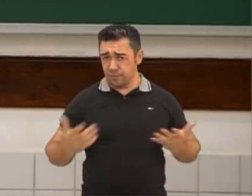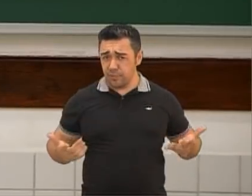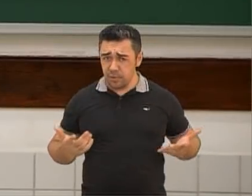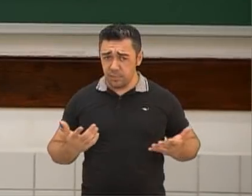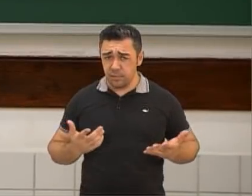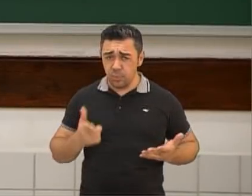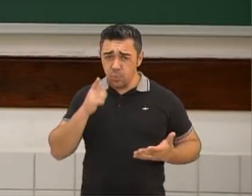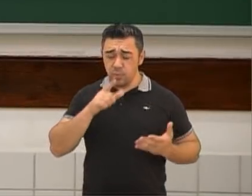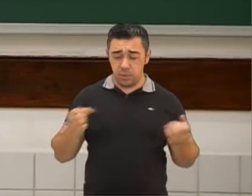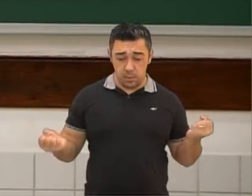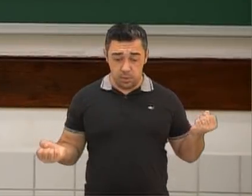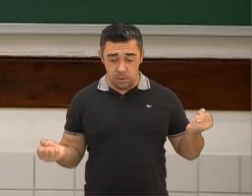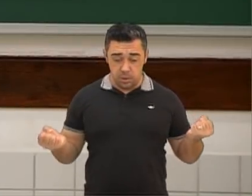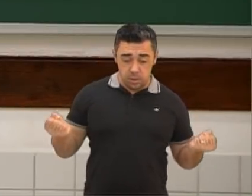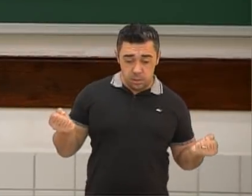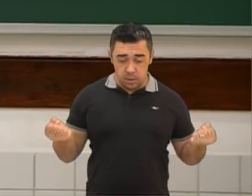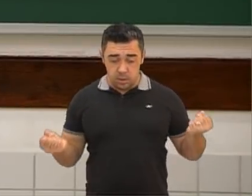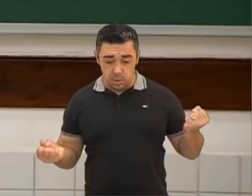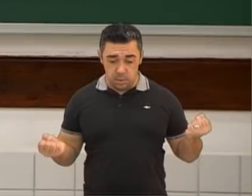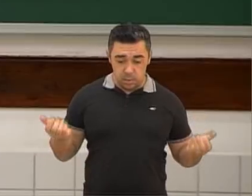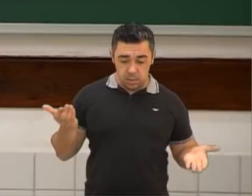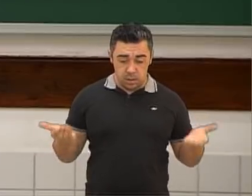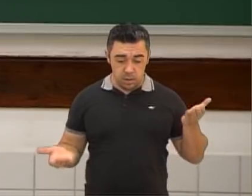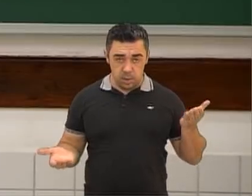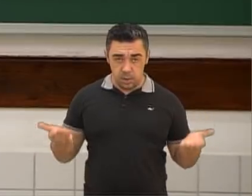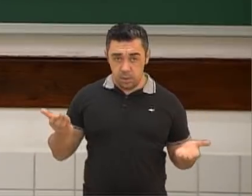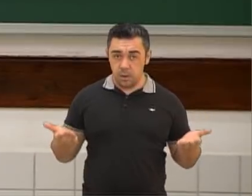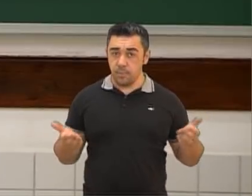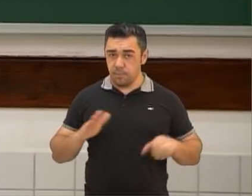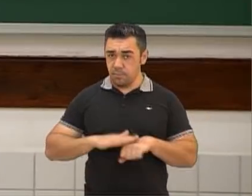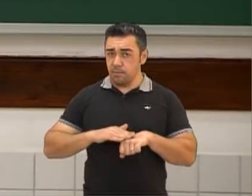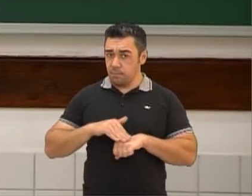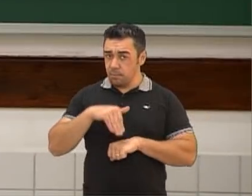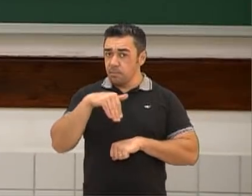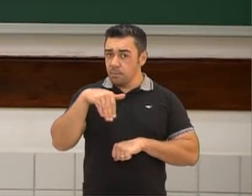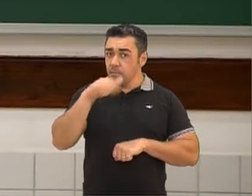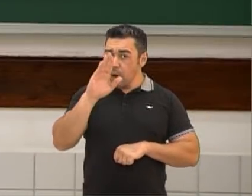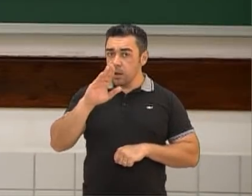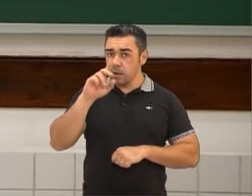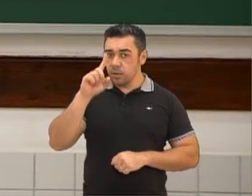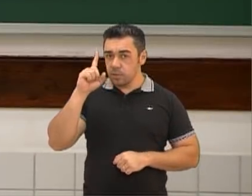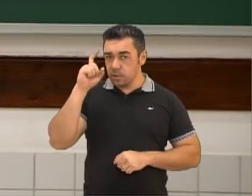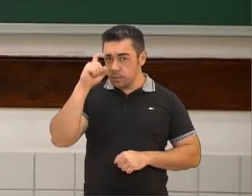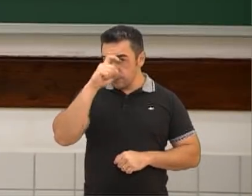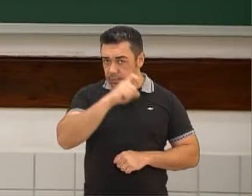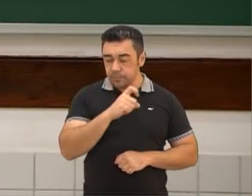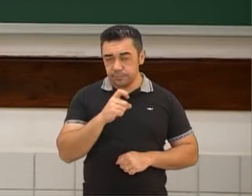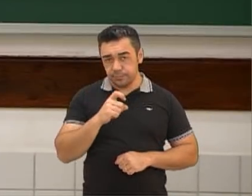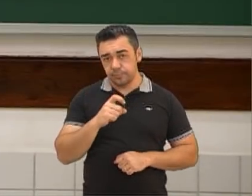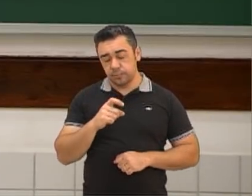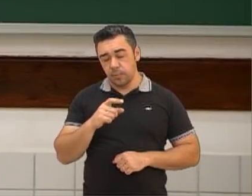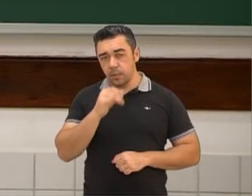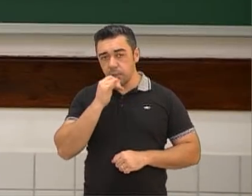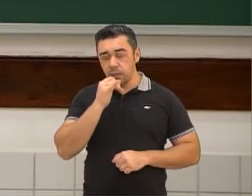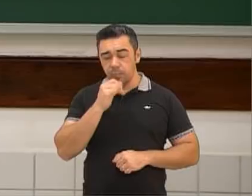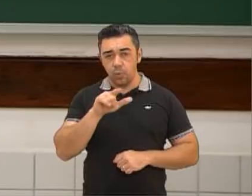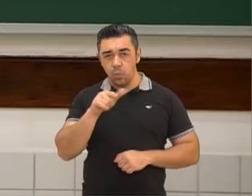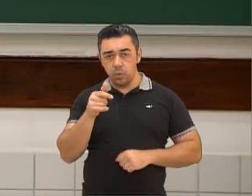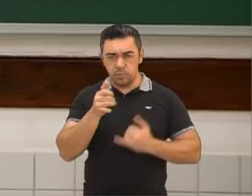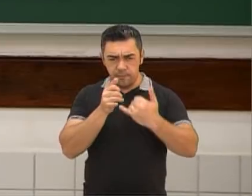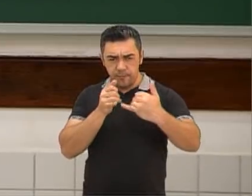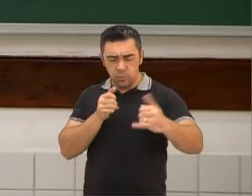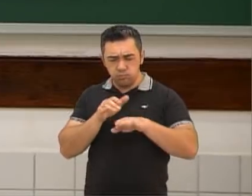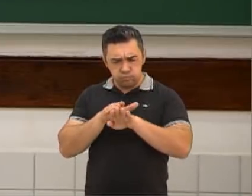nessa corda ainda mais complicado do que equilibrar-se só naquele arame bem tensionado, né? Naquele cabo de aço